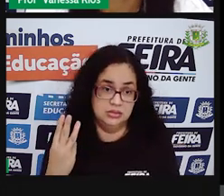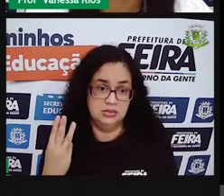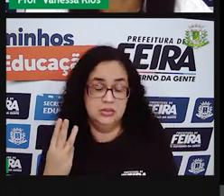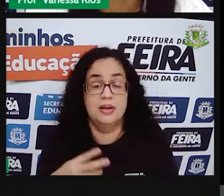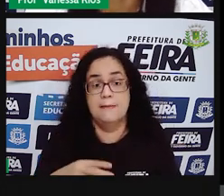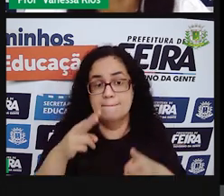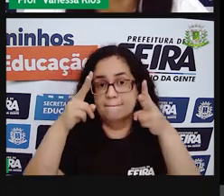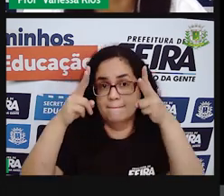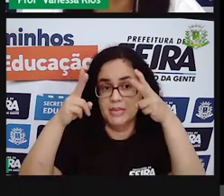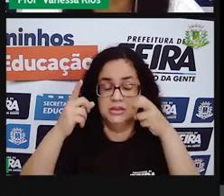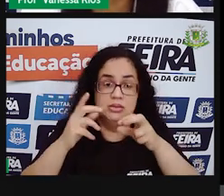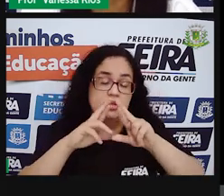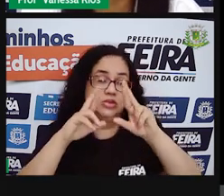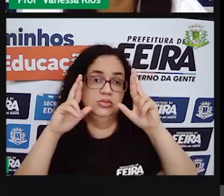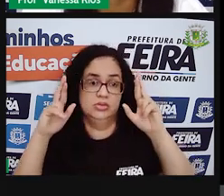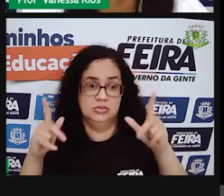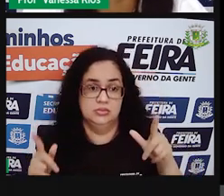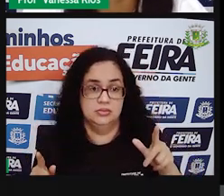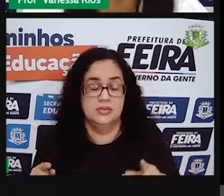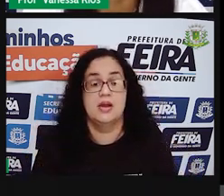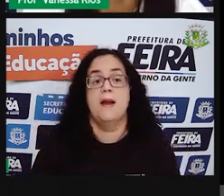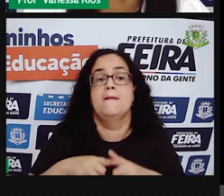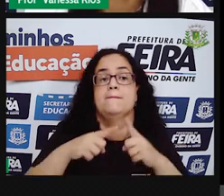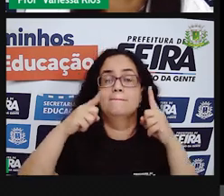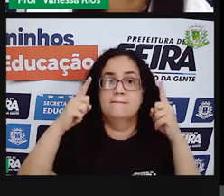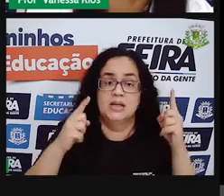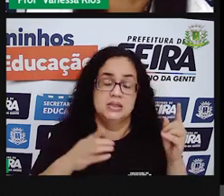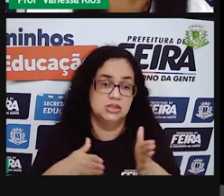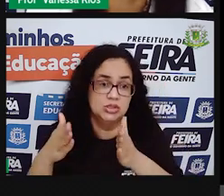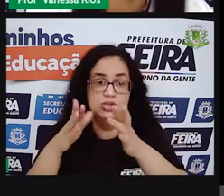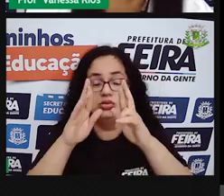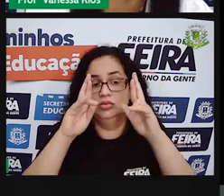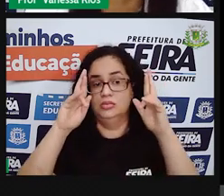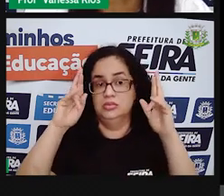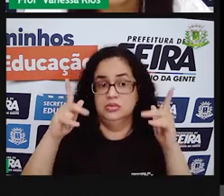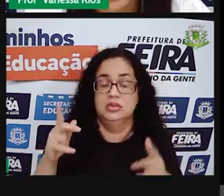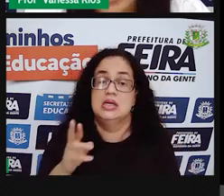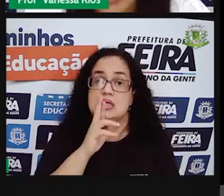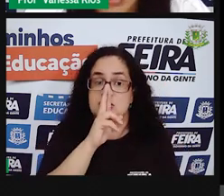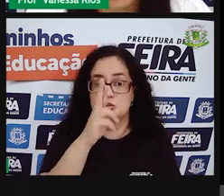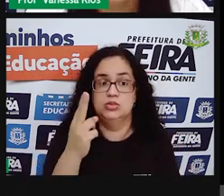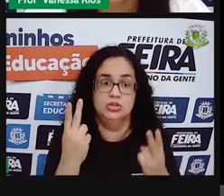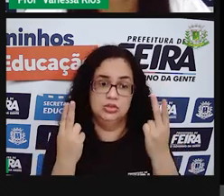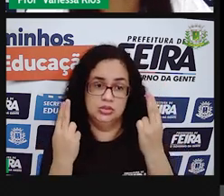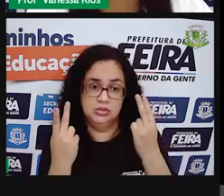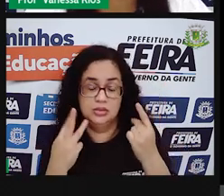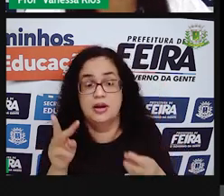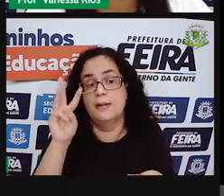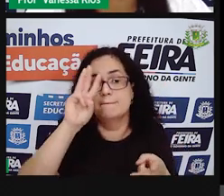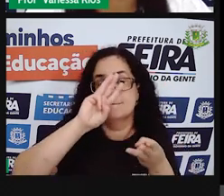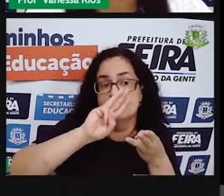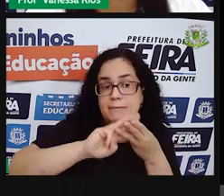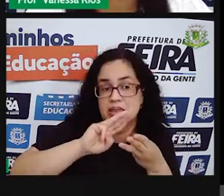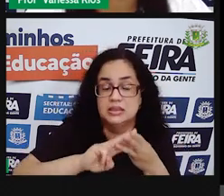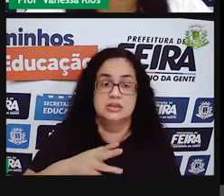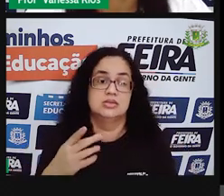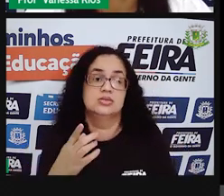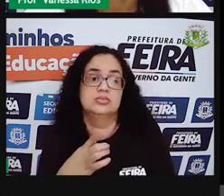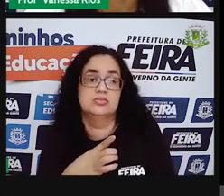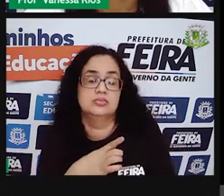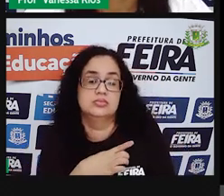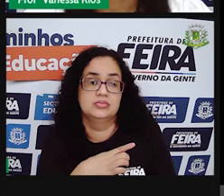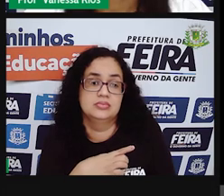são percepções diferentes, mas são caminhos diferentes para o mesmo resultado. E a matemática permite a